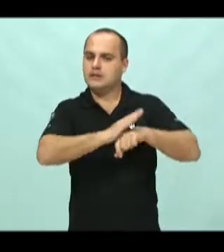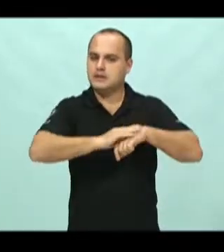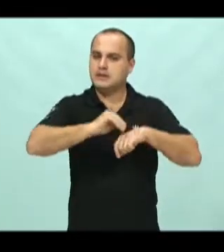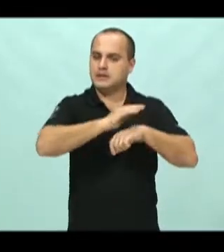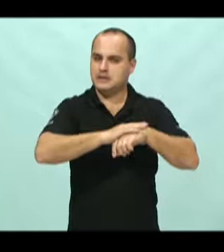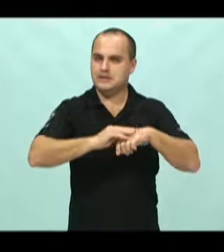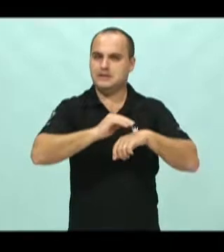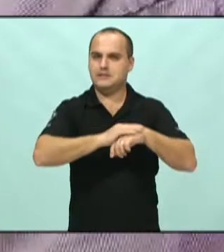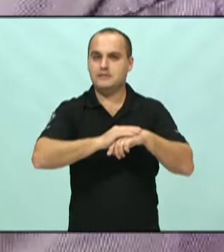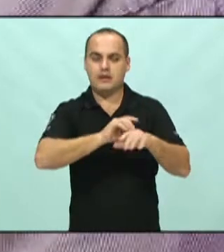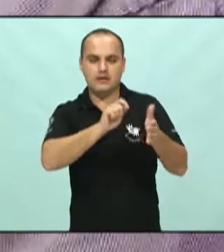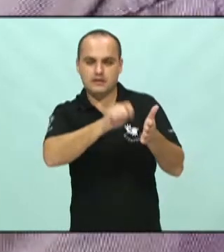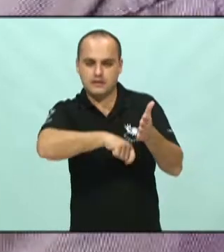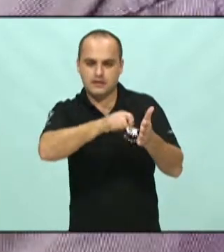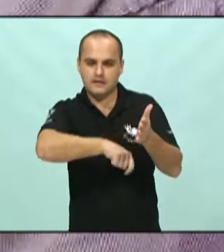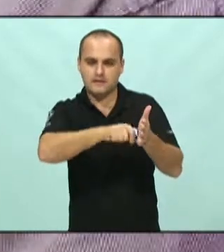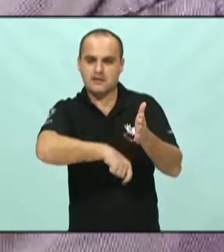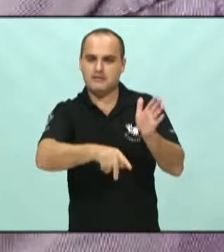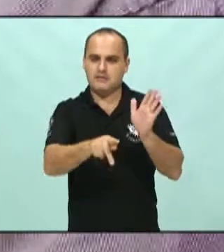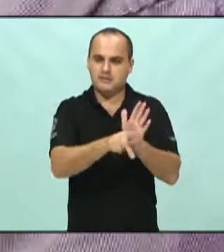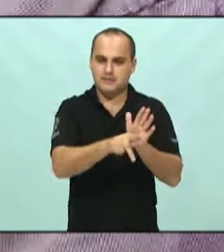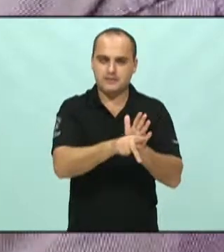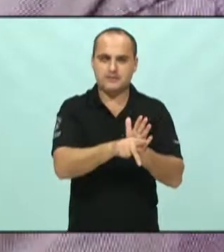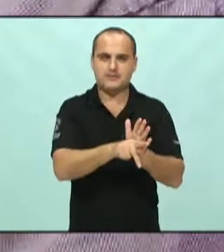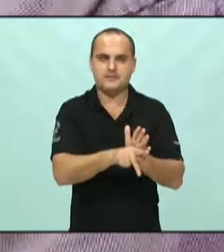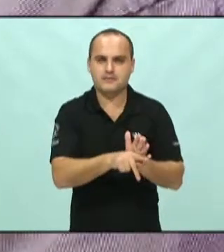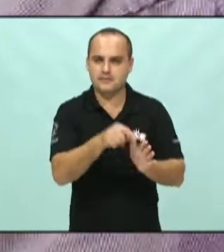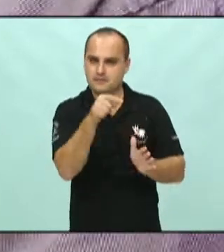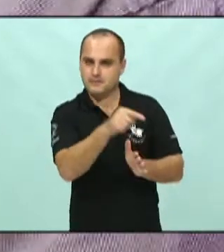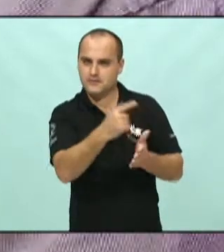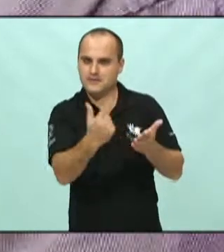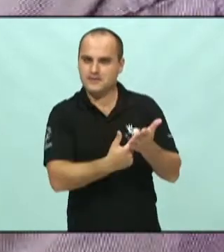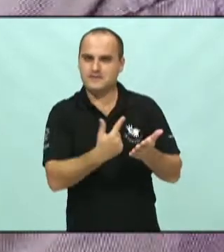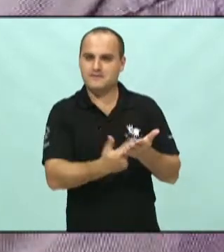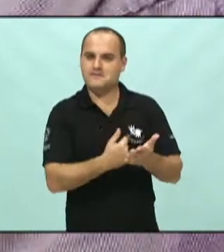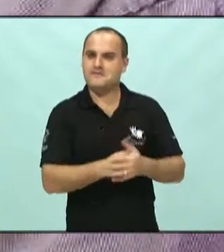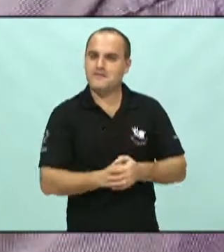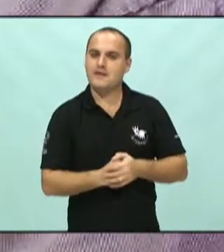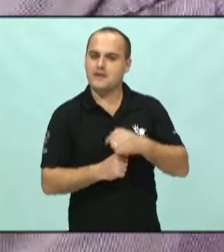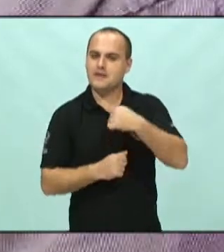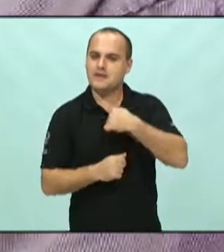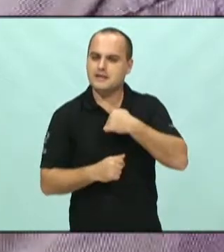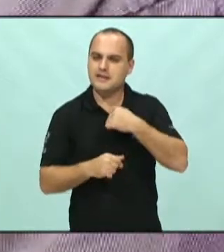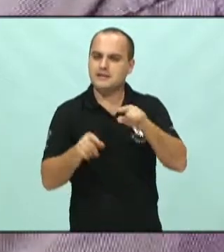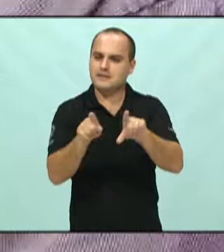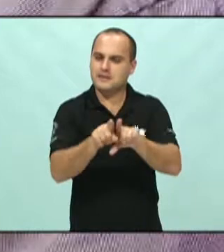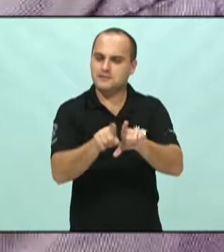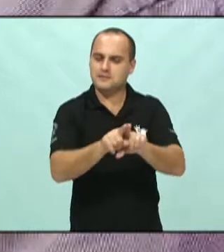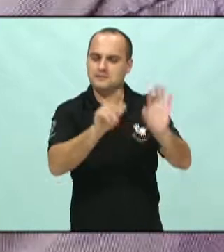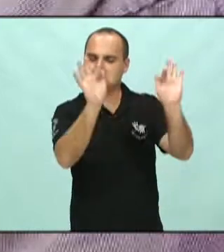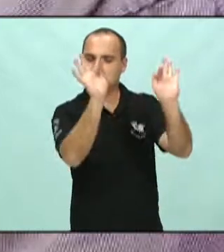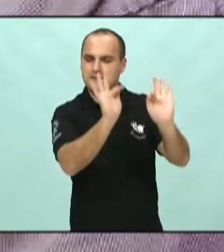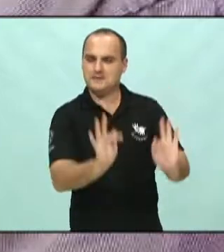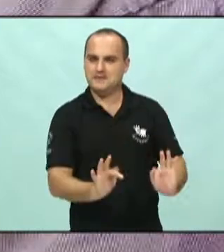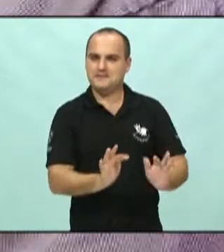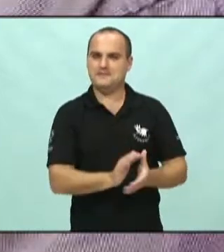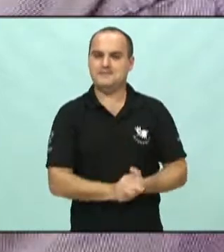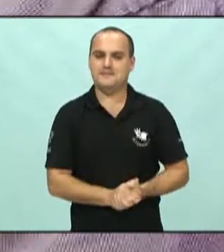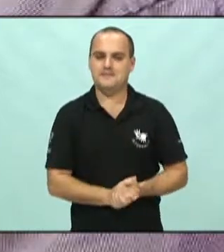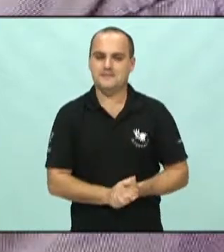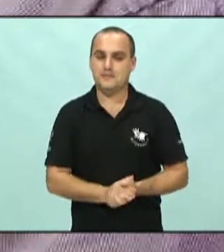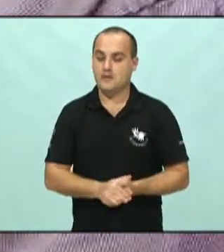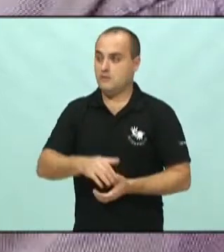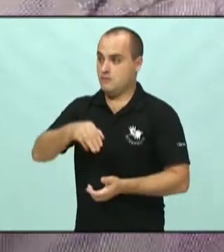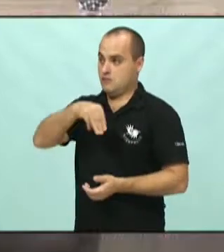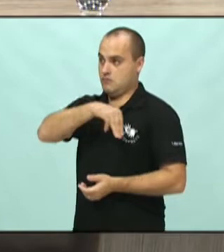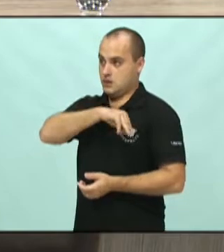e escreveu aí a orelha do livro, que me deixa também bastante agradecido. O Marcílio